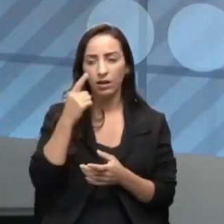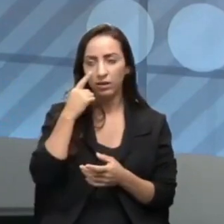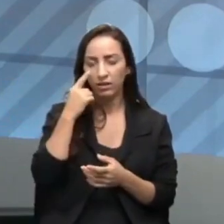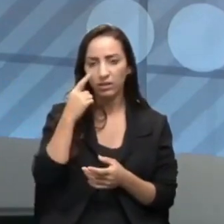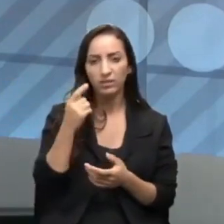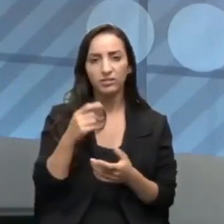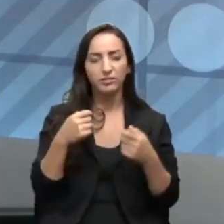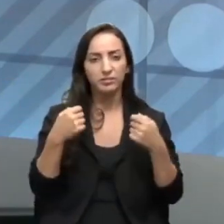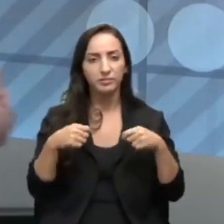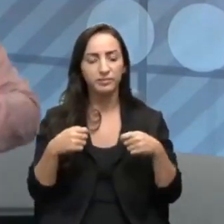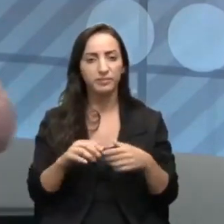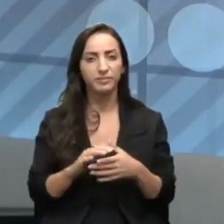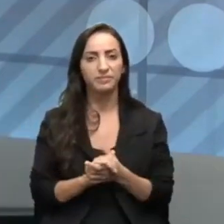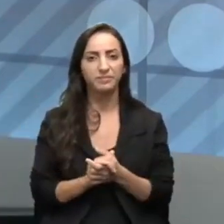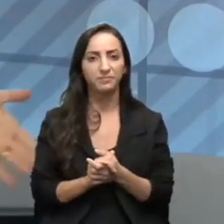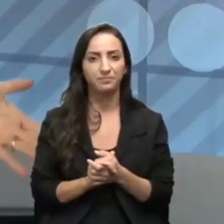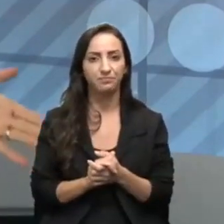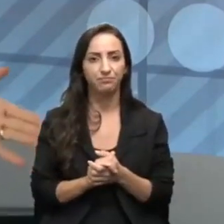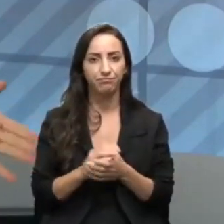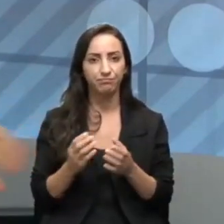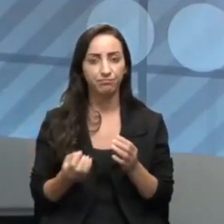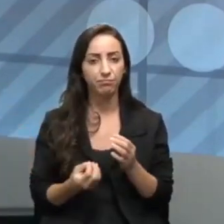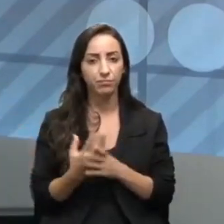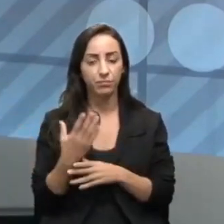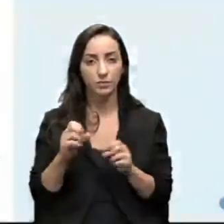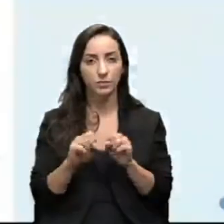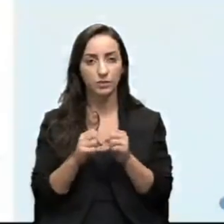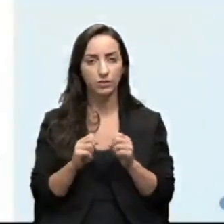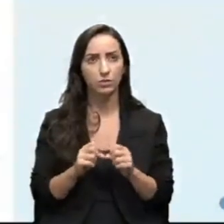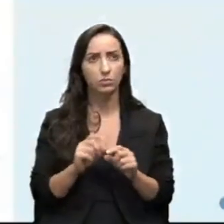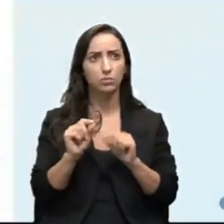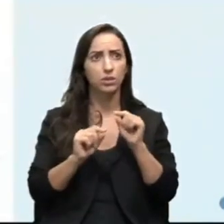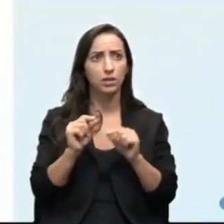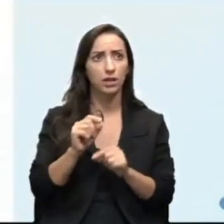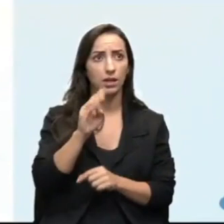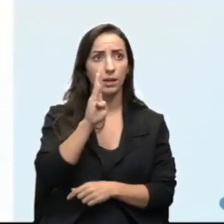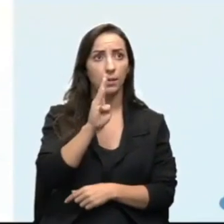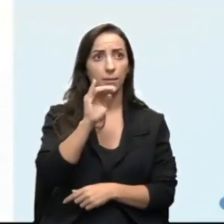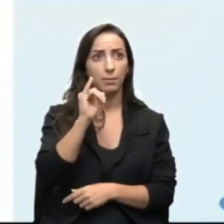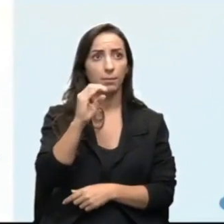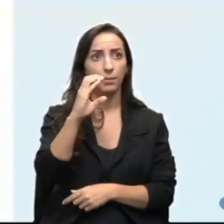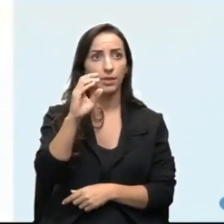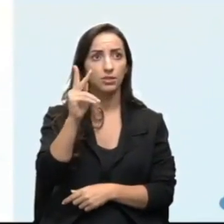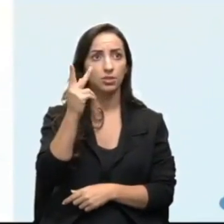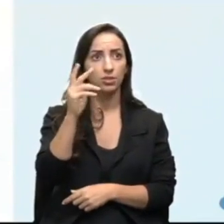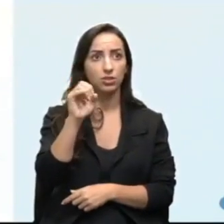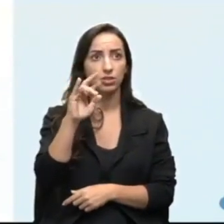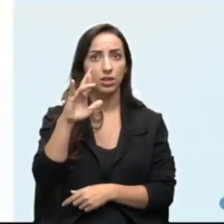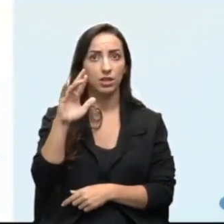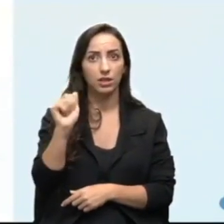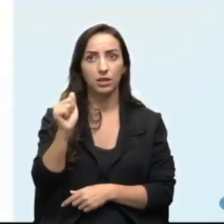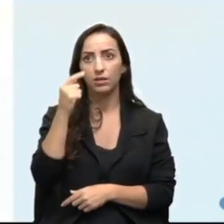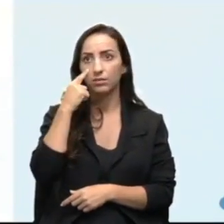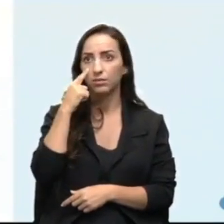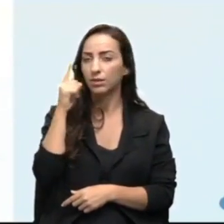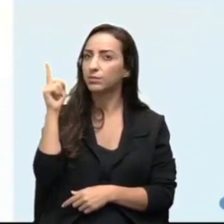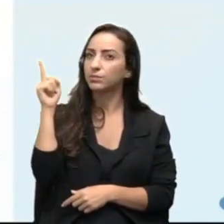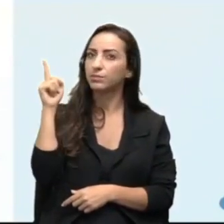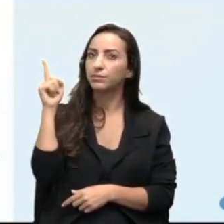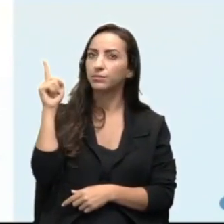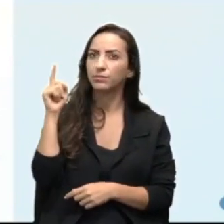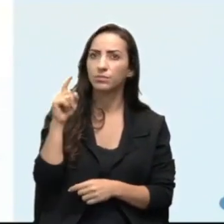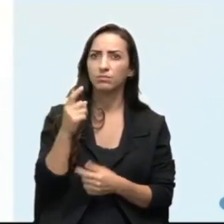a gente pode ter o surgimento dessas fissuras. O que são? São ninhos de concretagem. A gente pode ver aqui pela figura